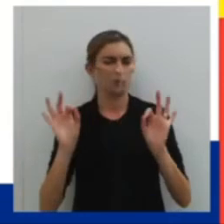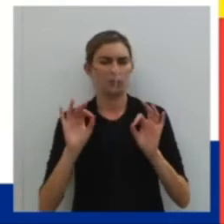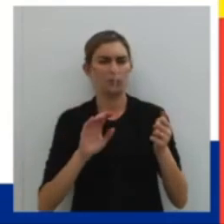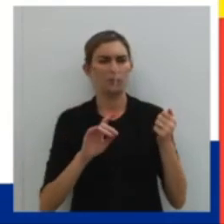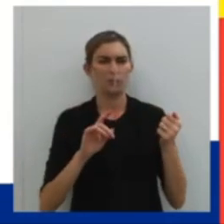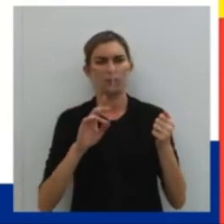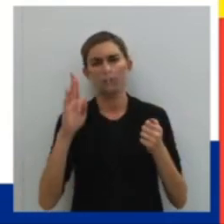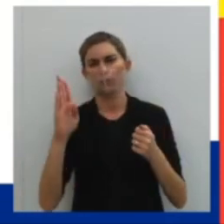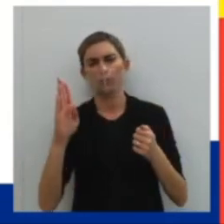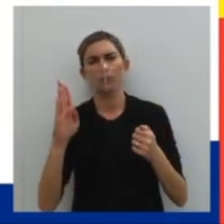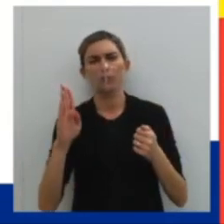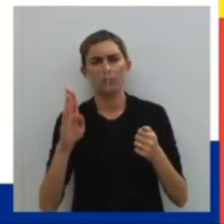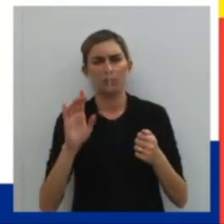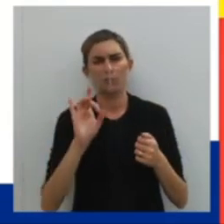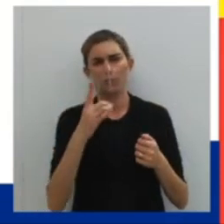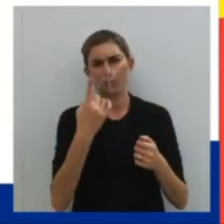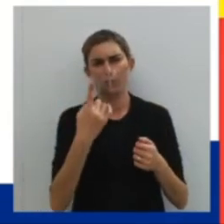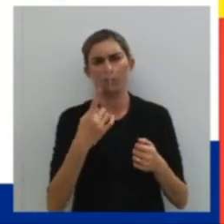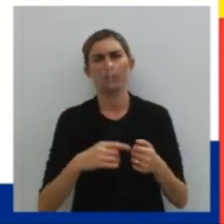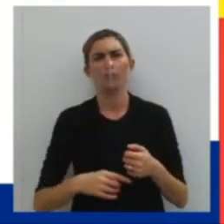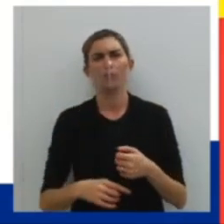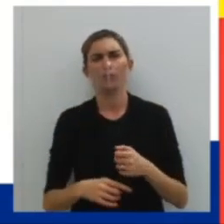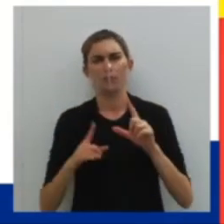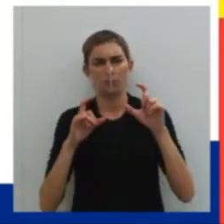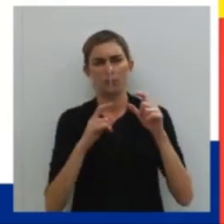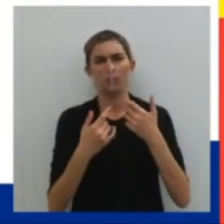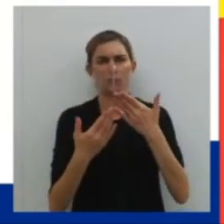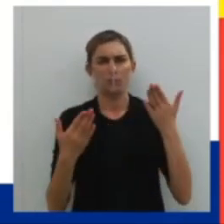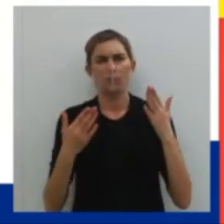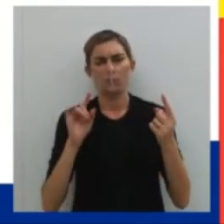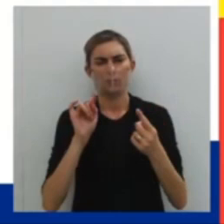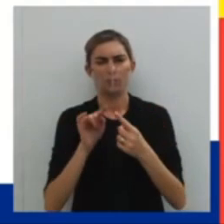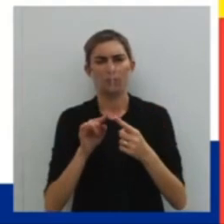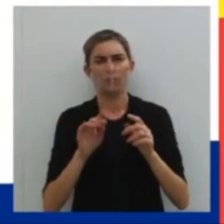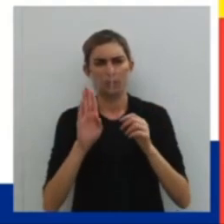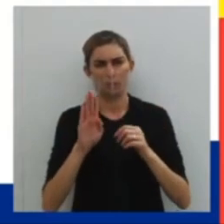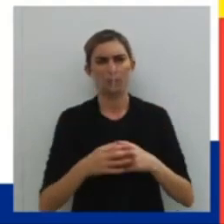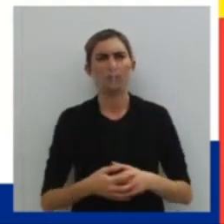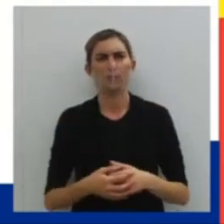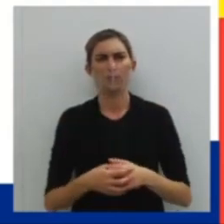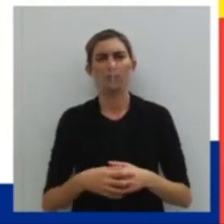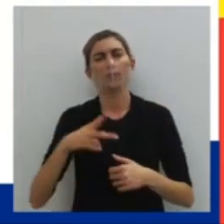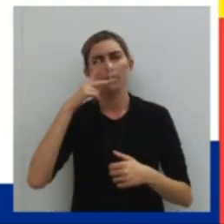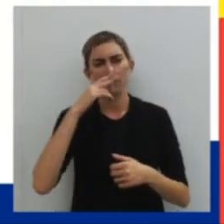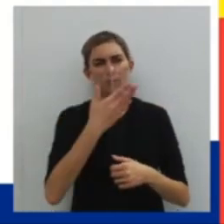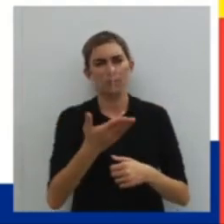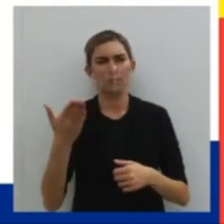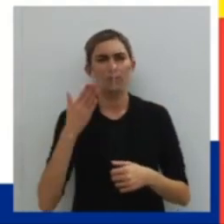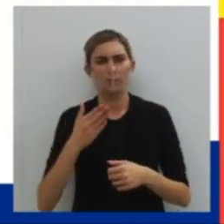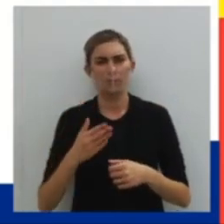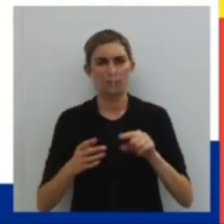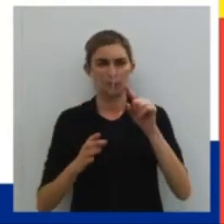e cada elemento desse tem apenas uma imagem ou uma associação no conjunto B. Mesmo que esse caso